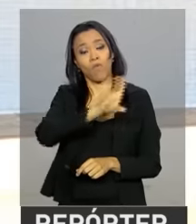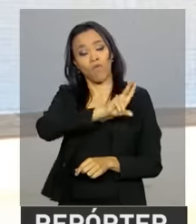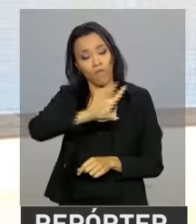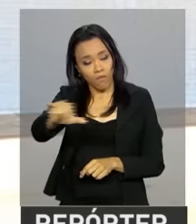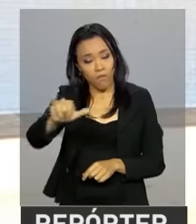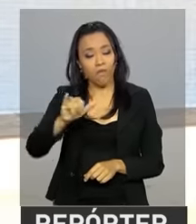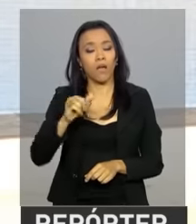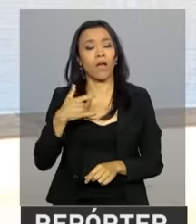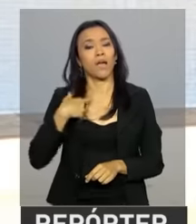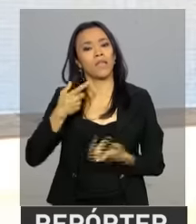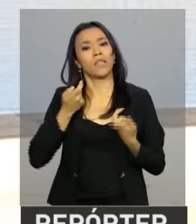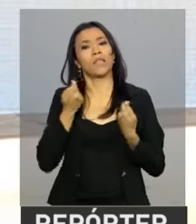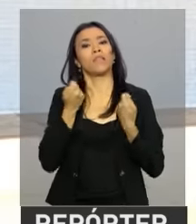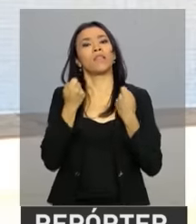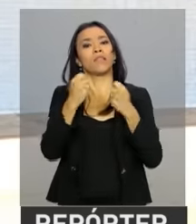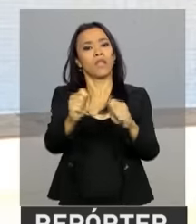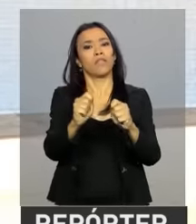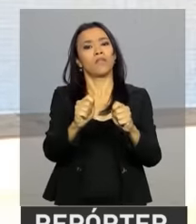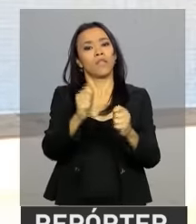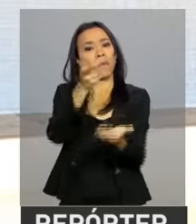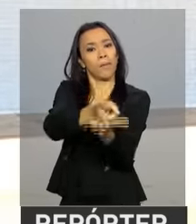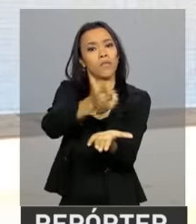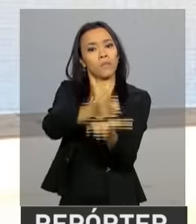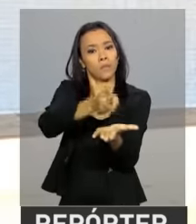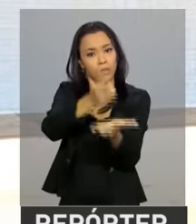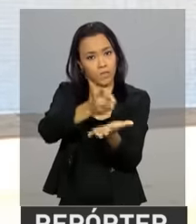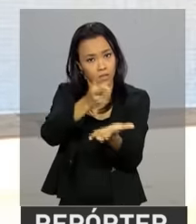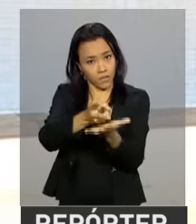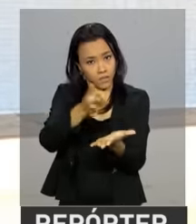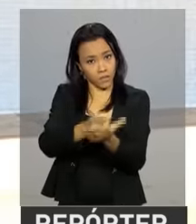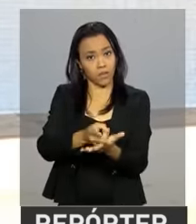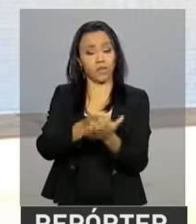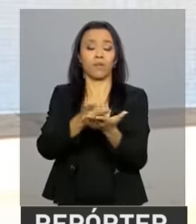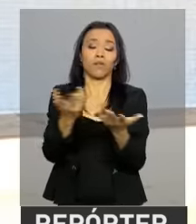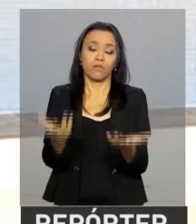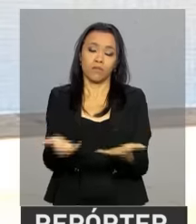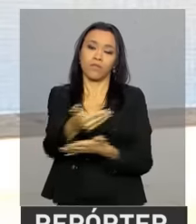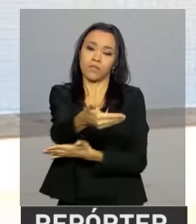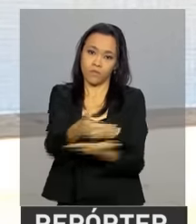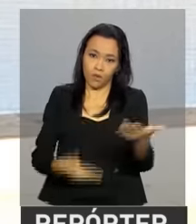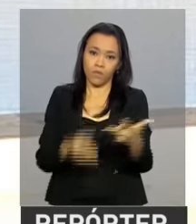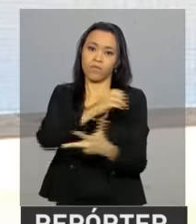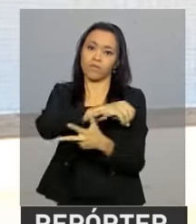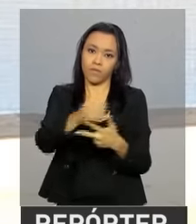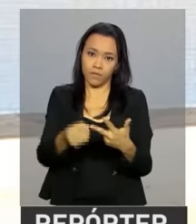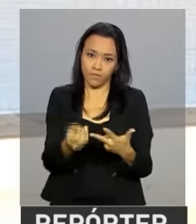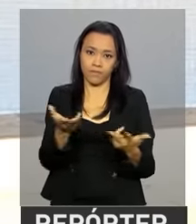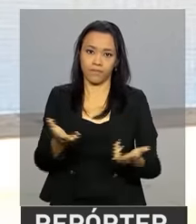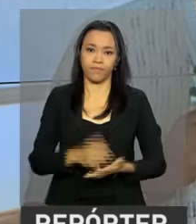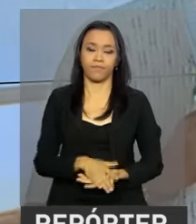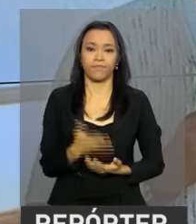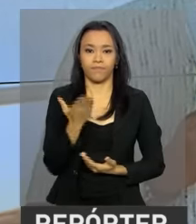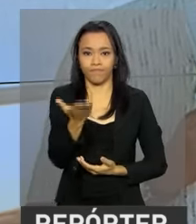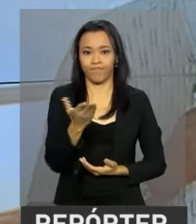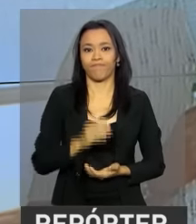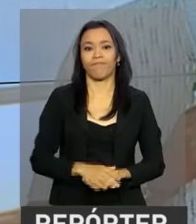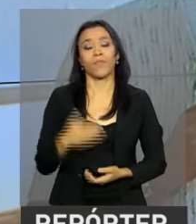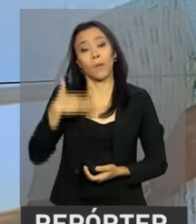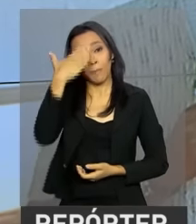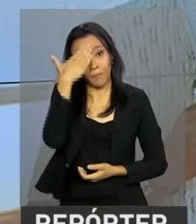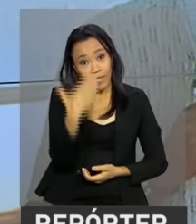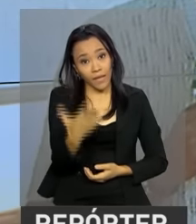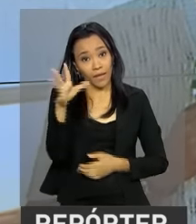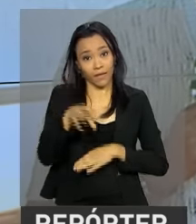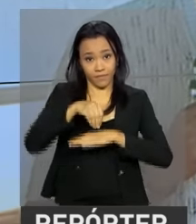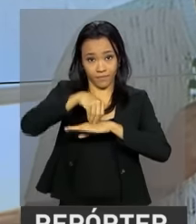para defender a a manutenção do calendário das provas é com você Leandro obrigado Mara pelas suas